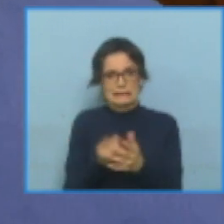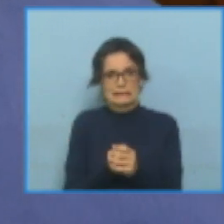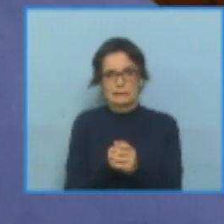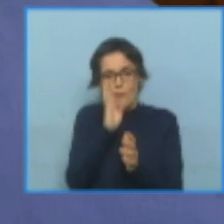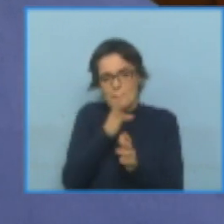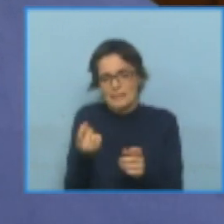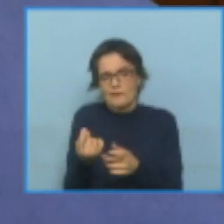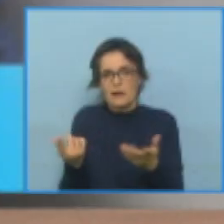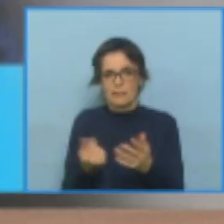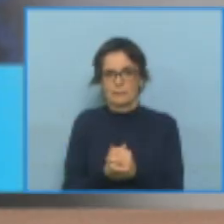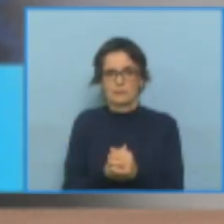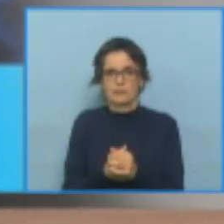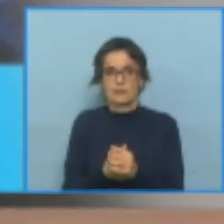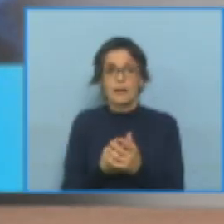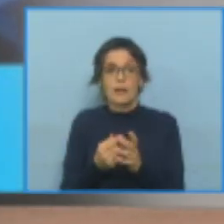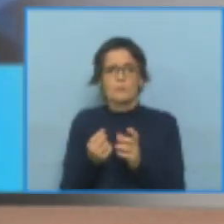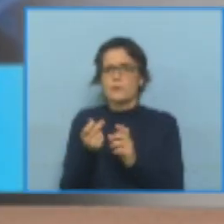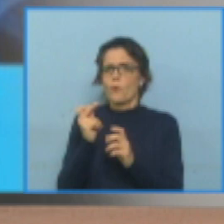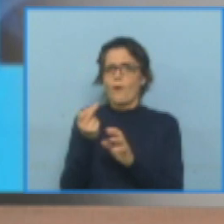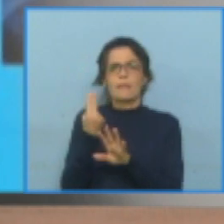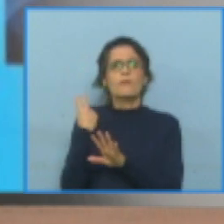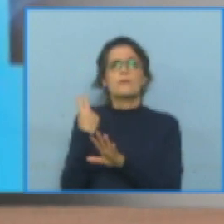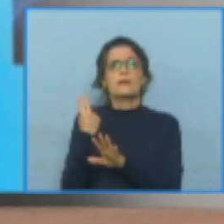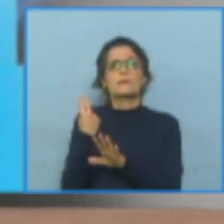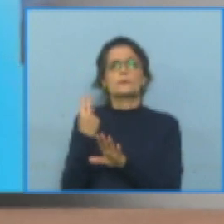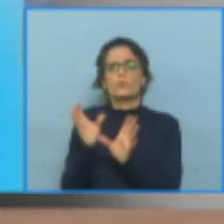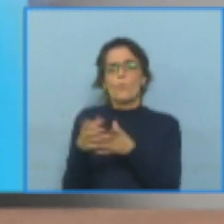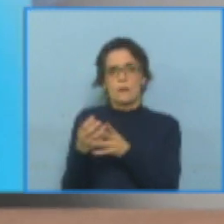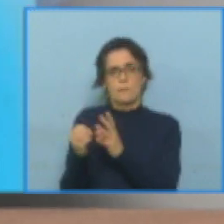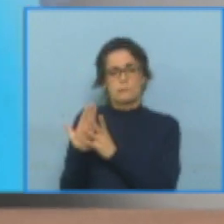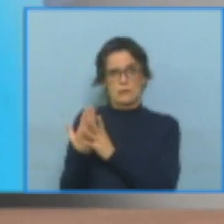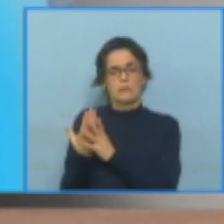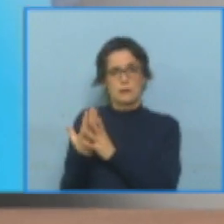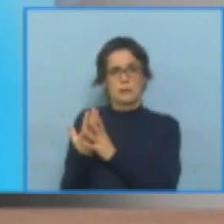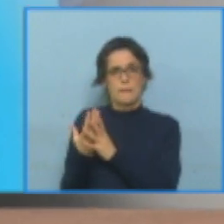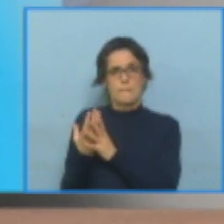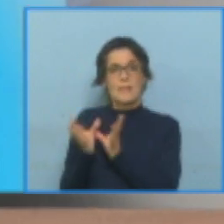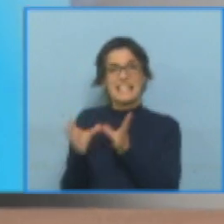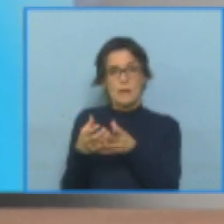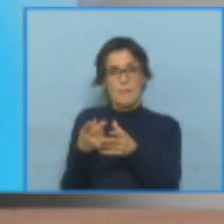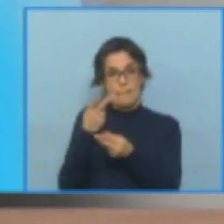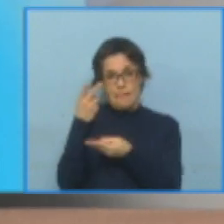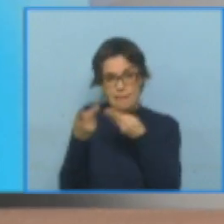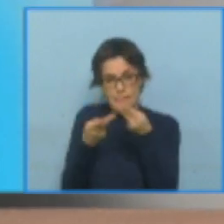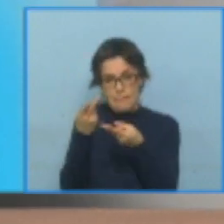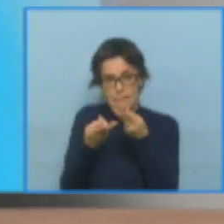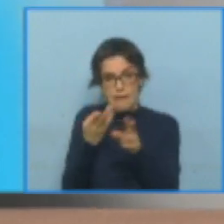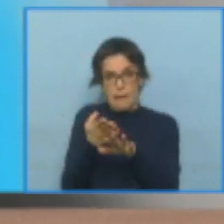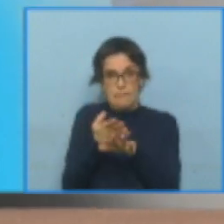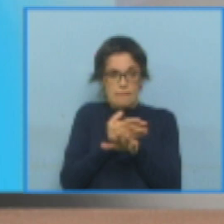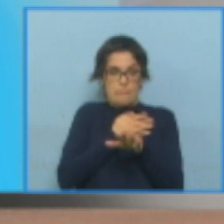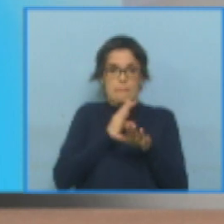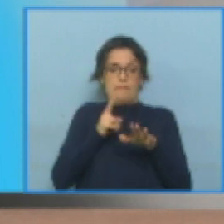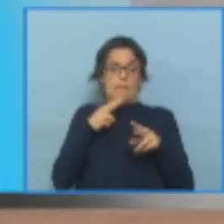a título de exemplo, existe uma equipa criada há 2 anos, salvo erro, fez agora em janeiro 2 anos, que se chama Equipa de Análise Retrospectiva